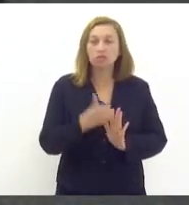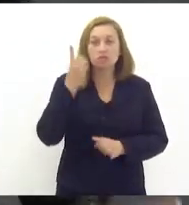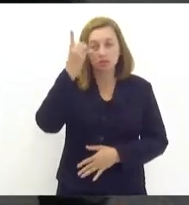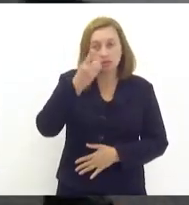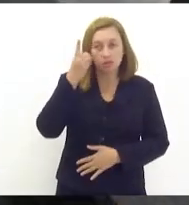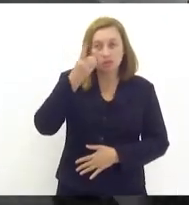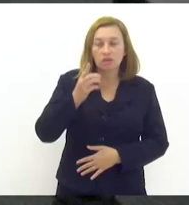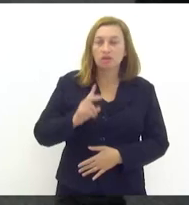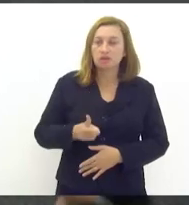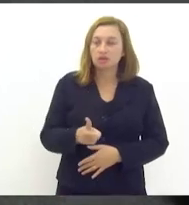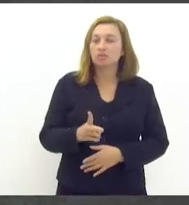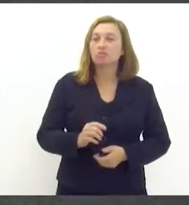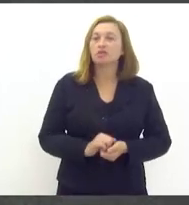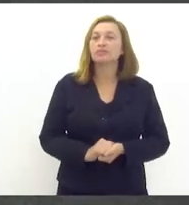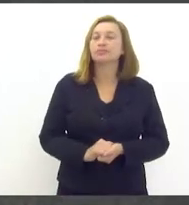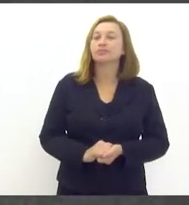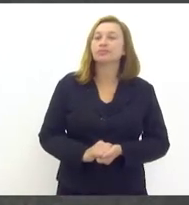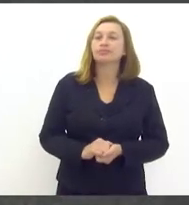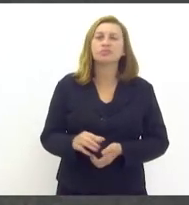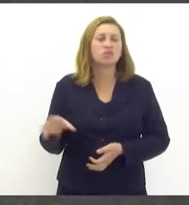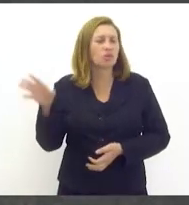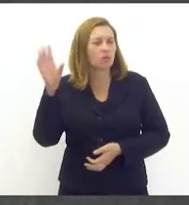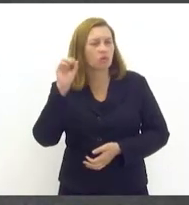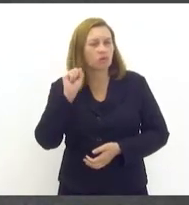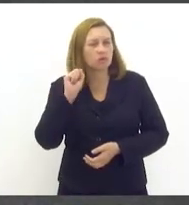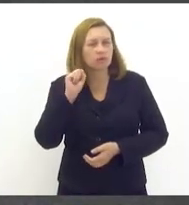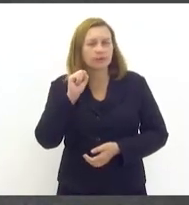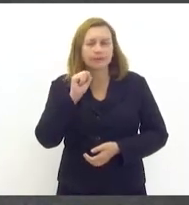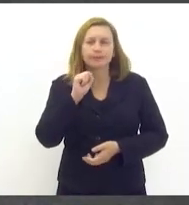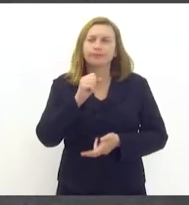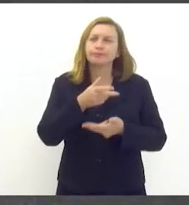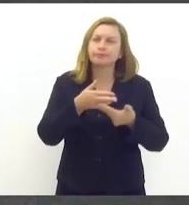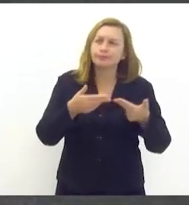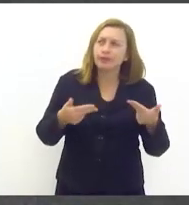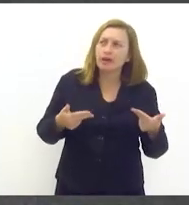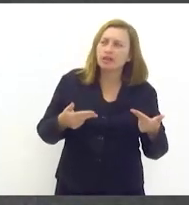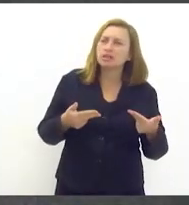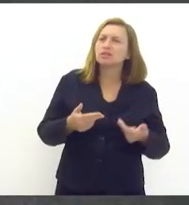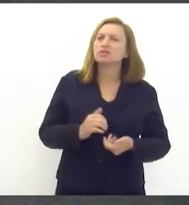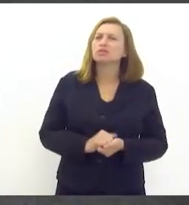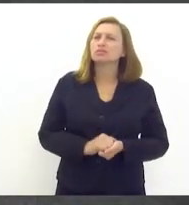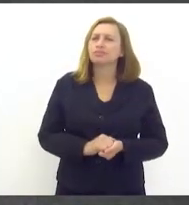sempre aperfeiçoar e ouvir ouvir várias